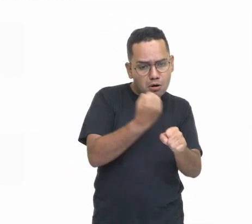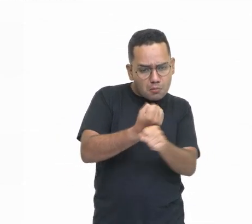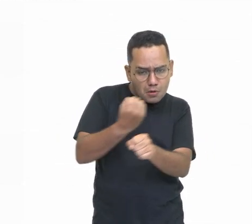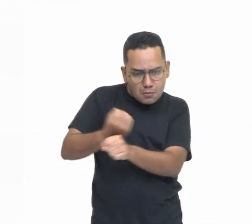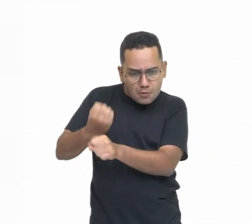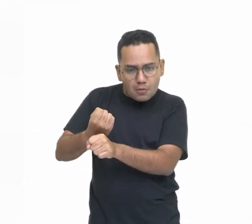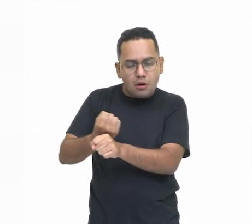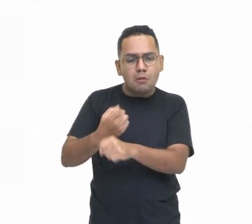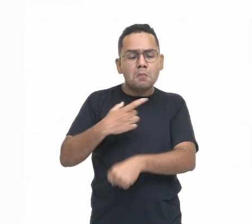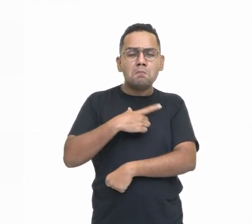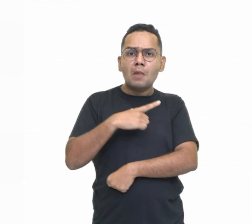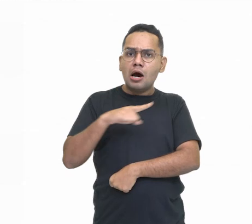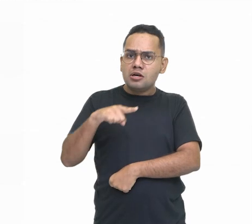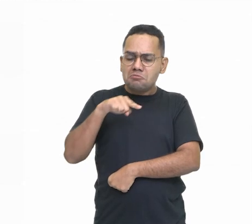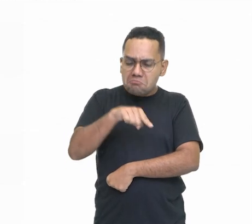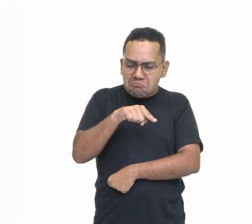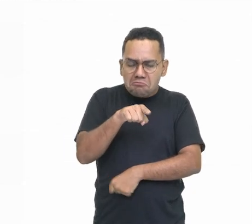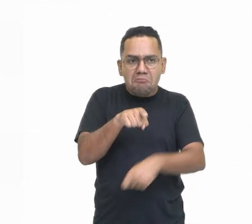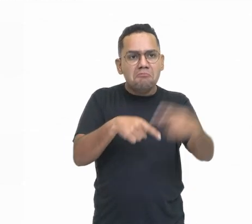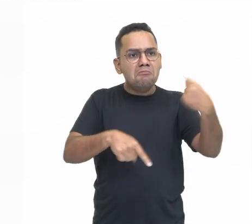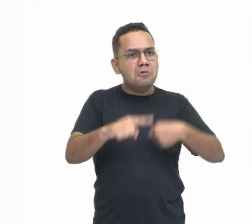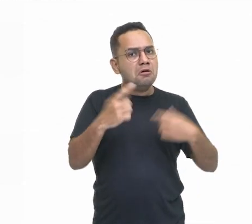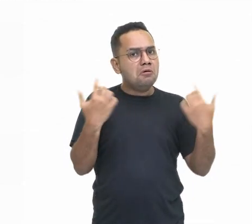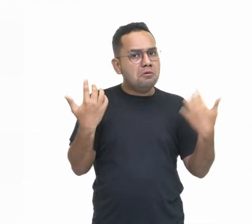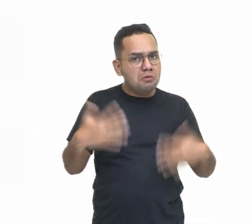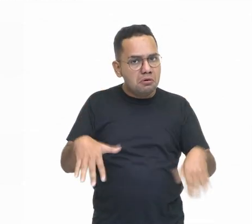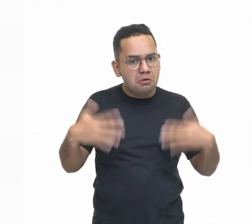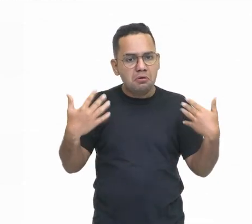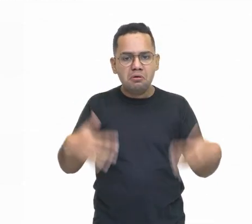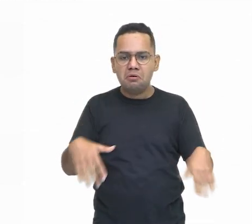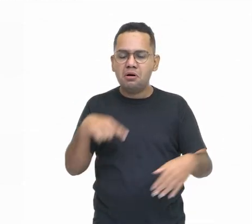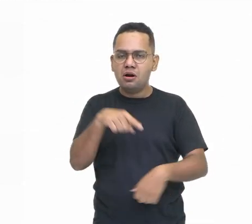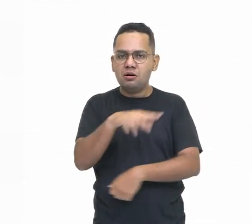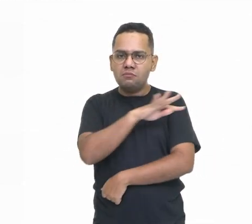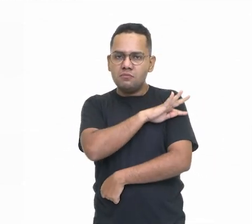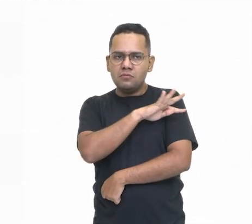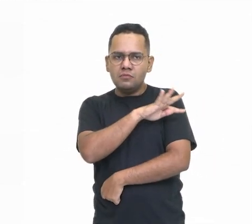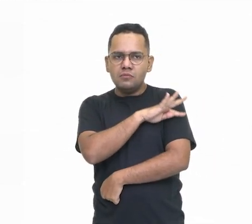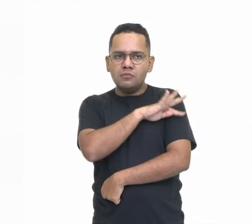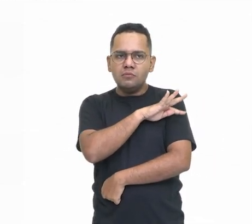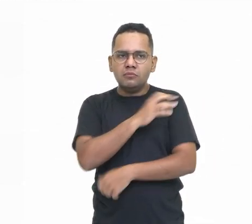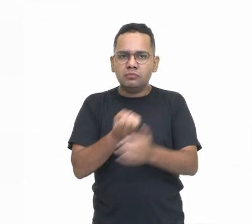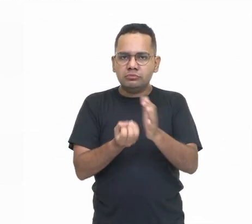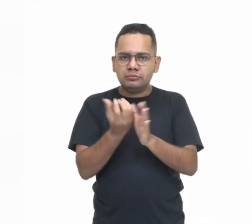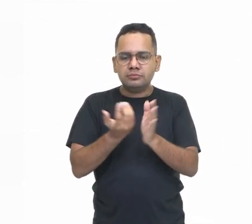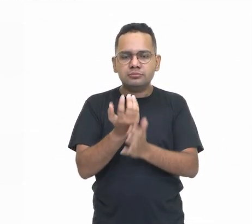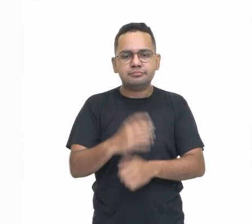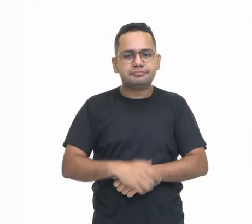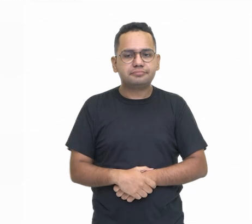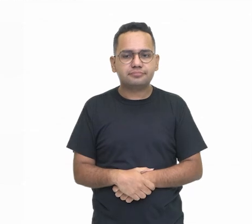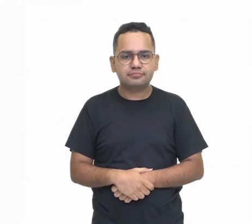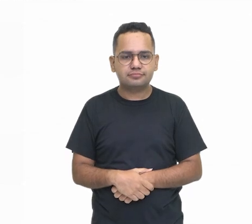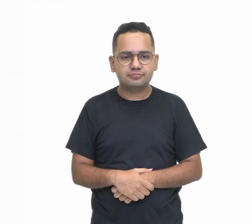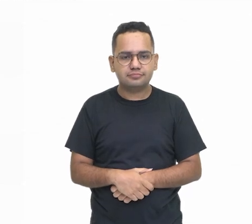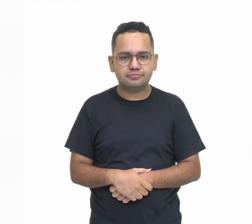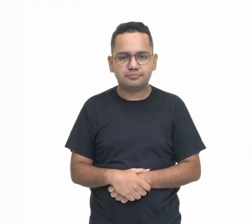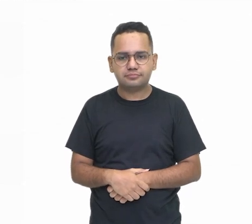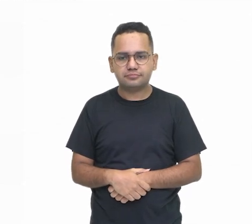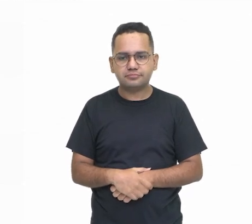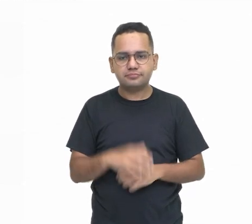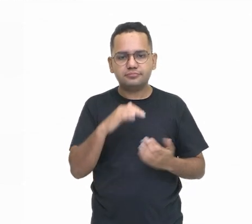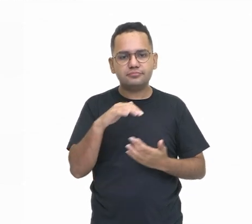técnicas avançadas de engenharia. Olha só, eles também desenvolveram